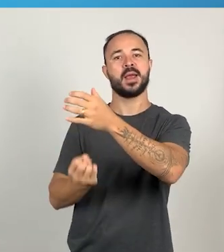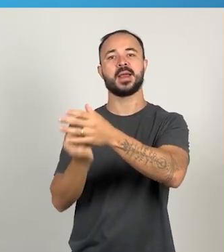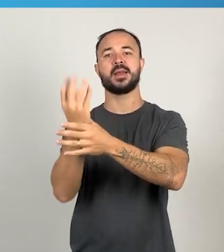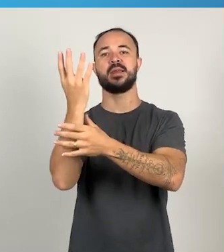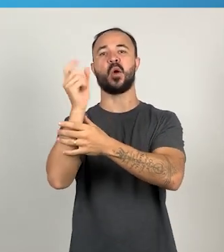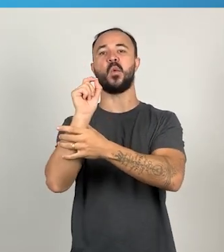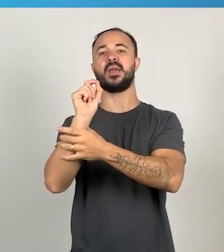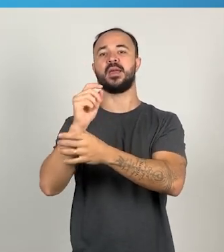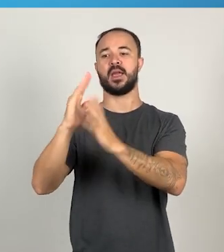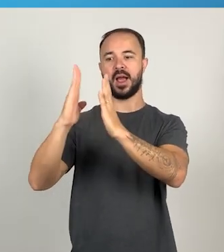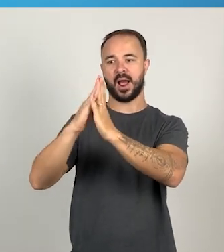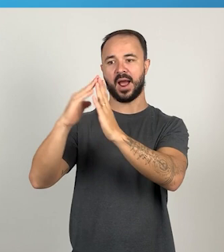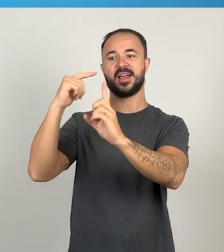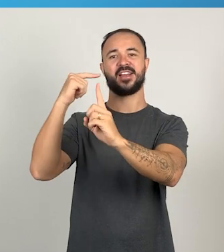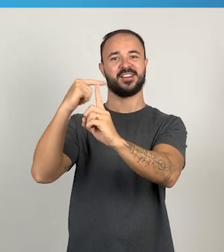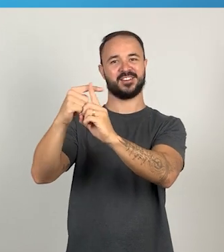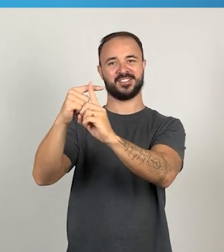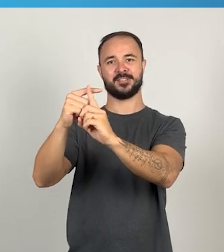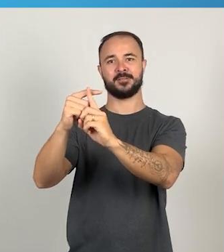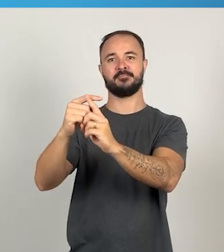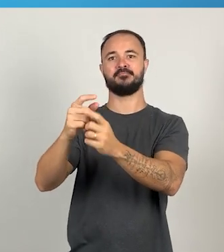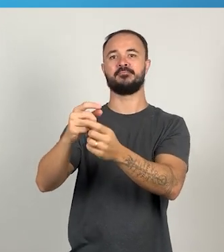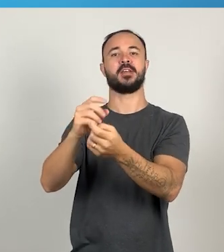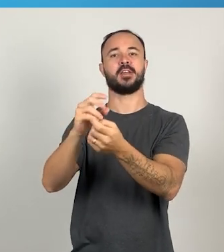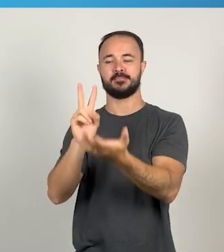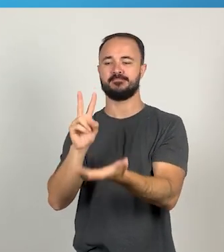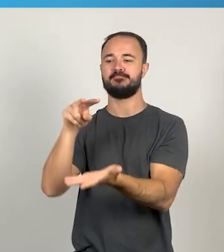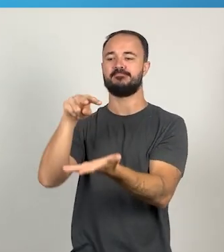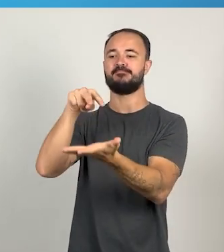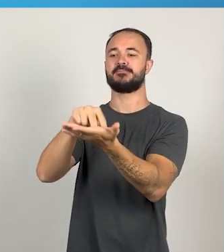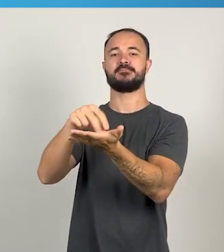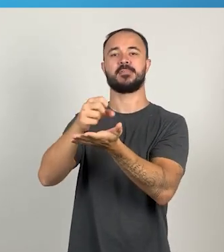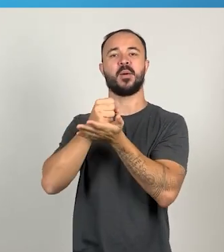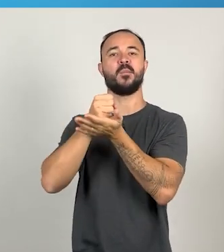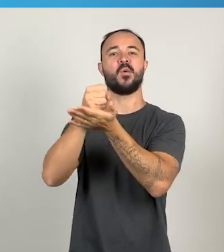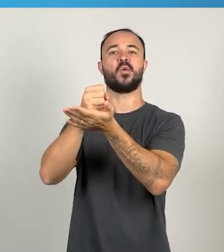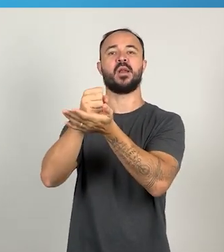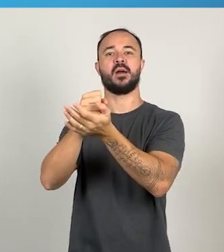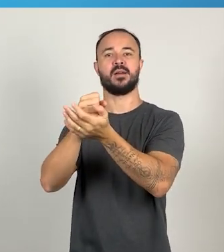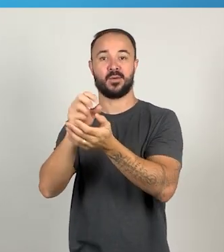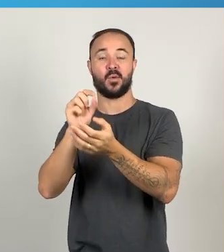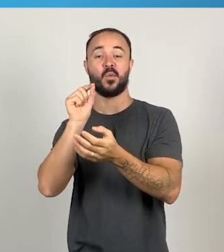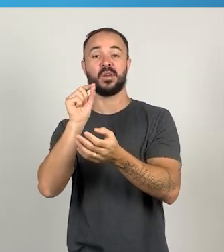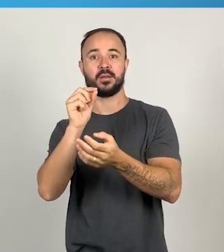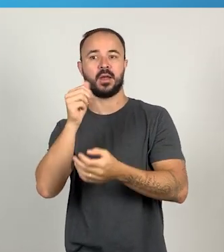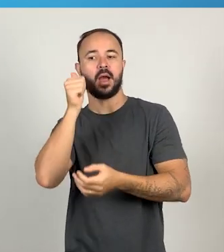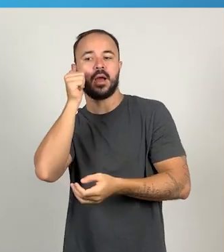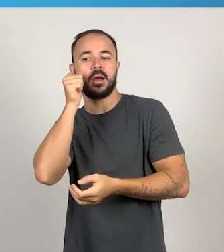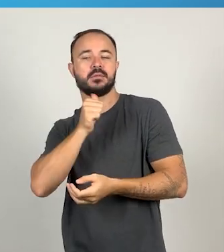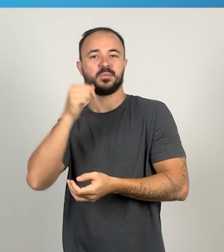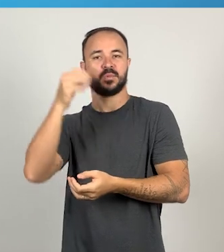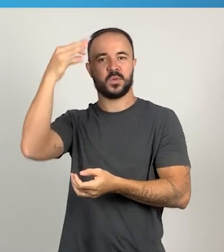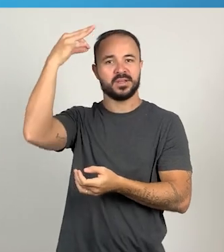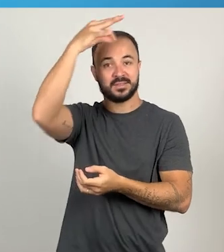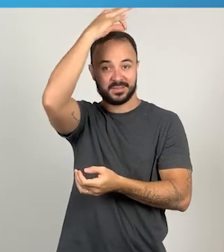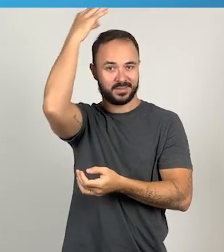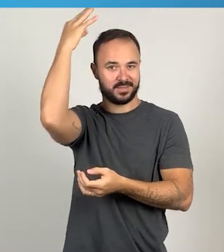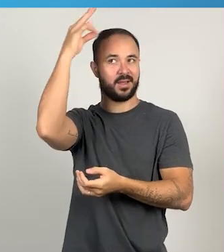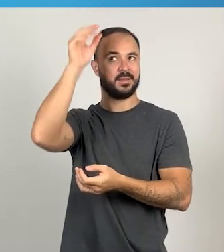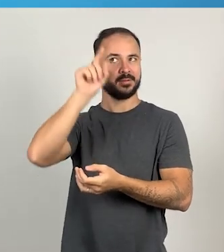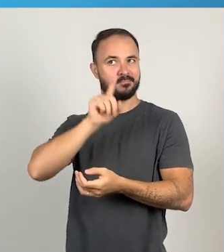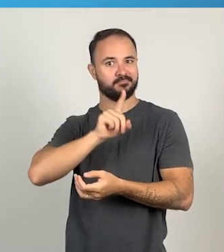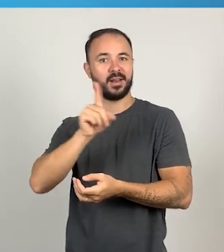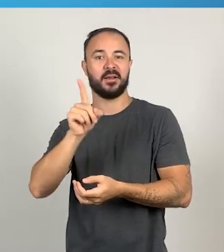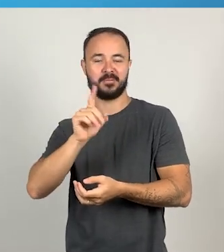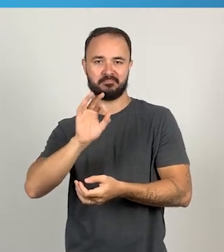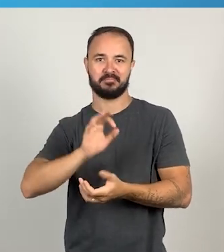abrigar a imagem da Santa Teresa d'Ávila que o Frei Manuel trouxe na sua comitiva, que viria a se tornar